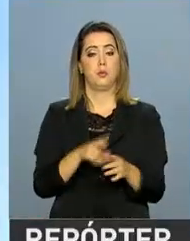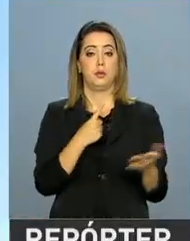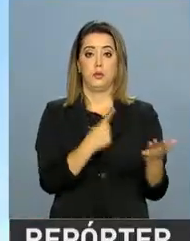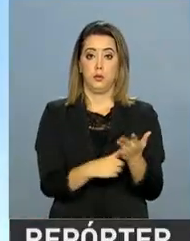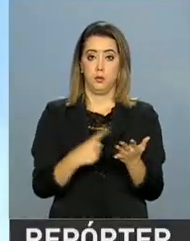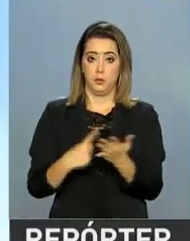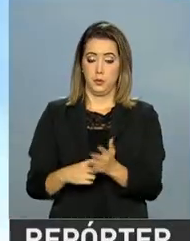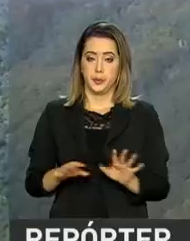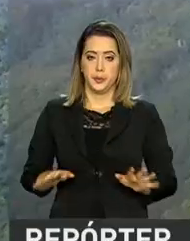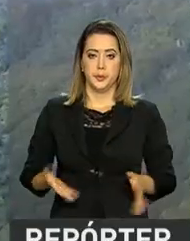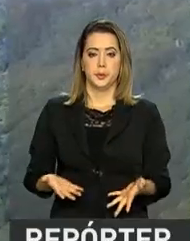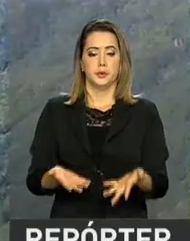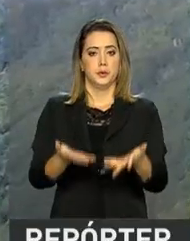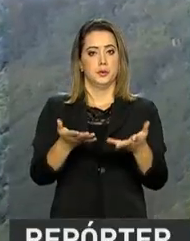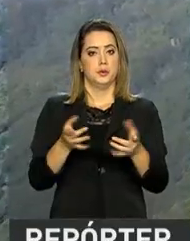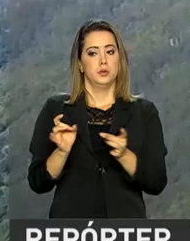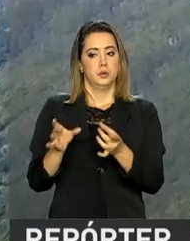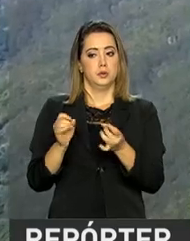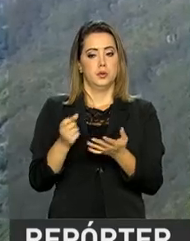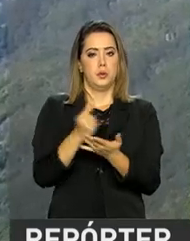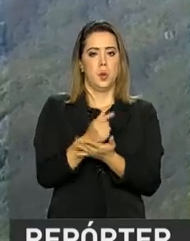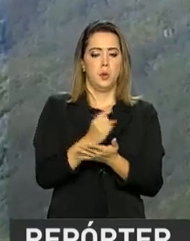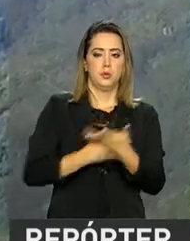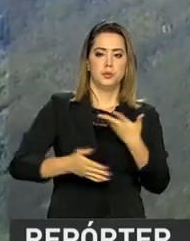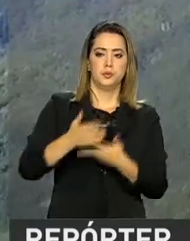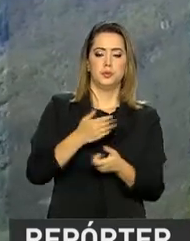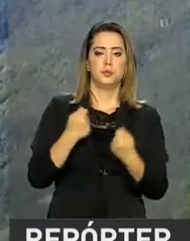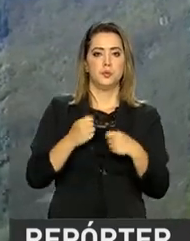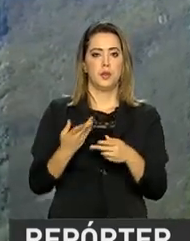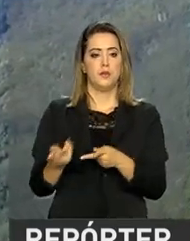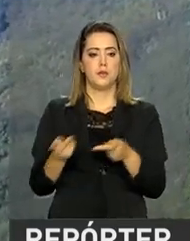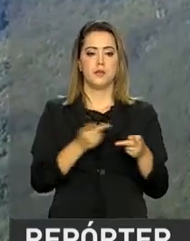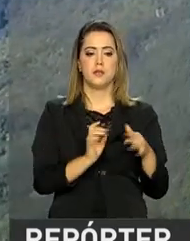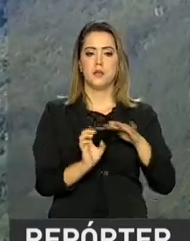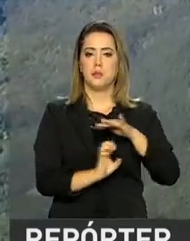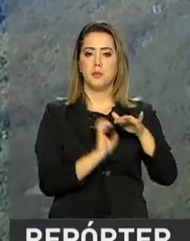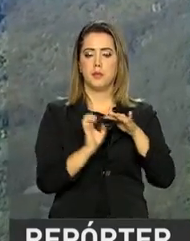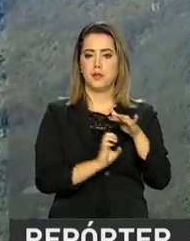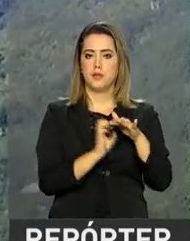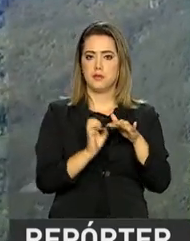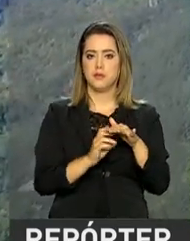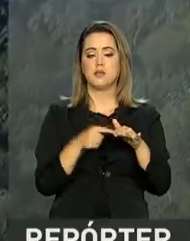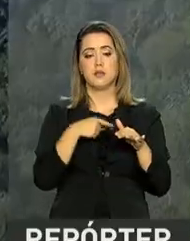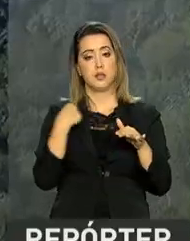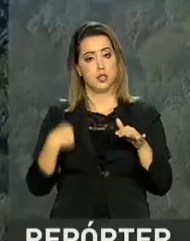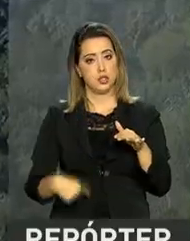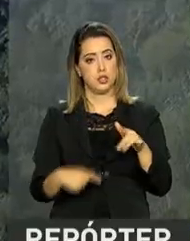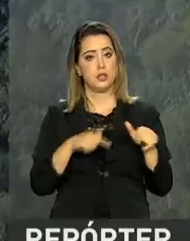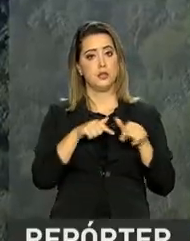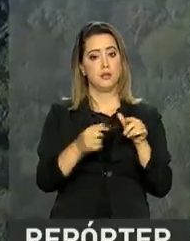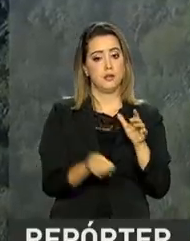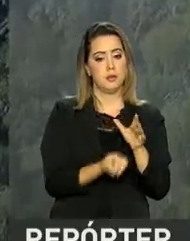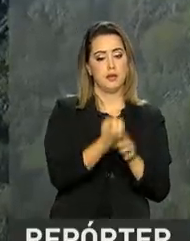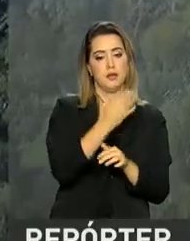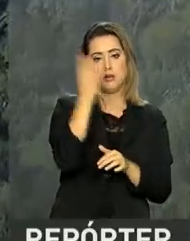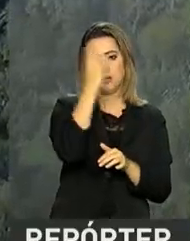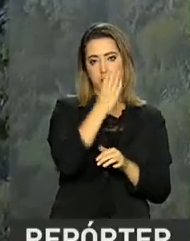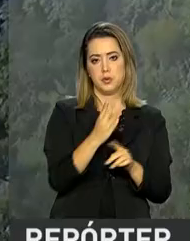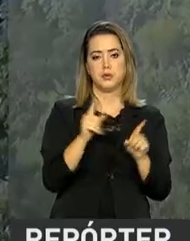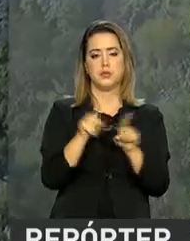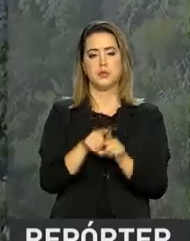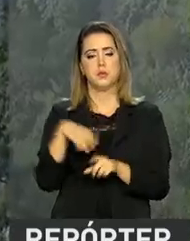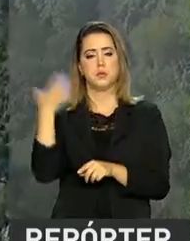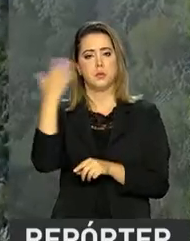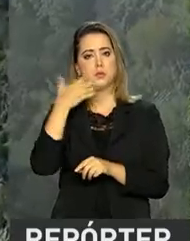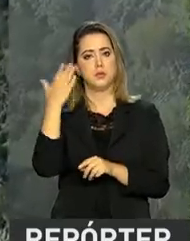agenda de promoção de negócios deve visitar a sede de empresas chinesas que atuam no brasil e também participa de um seminário